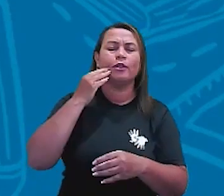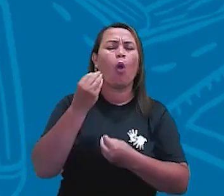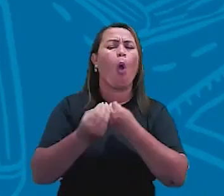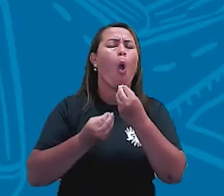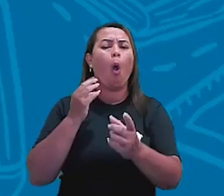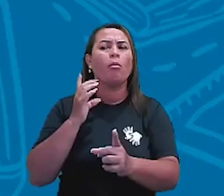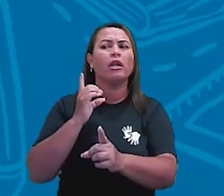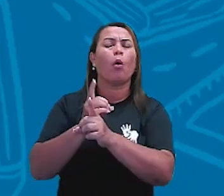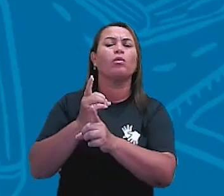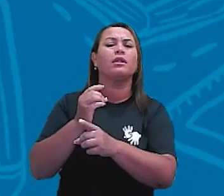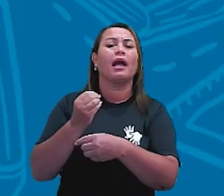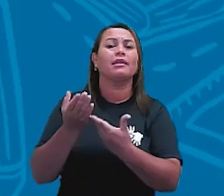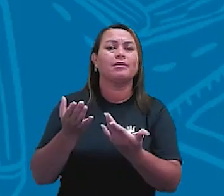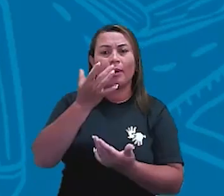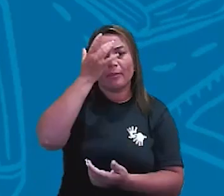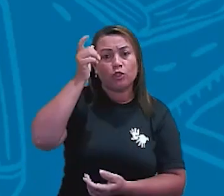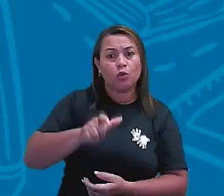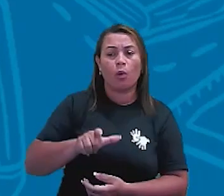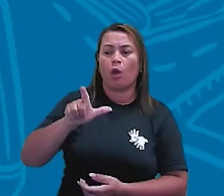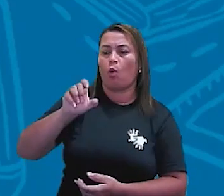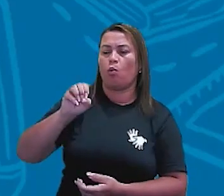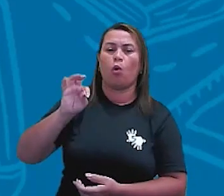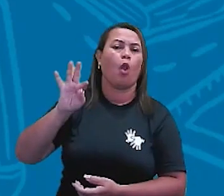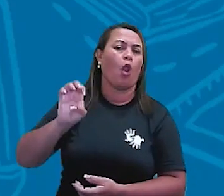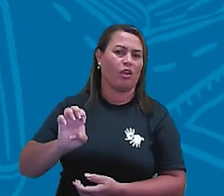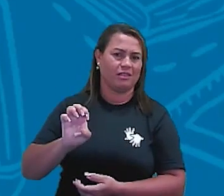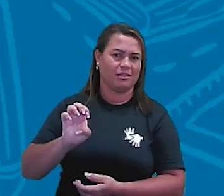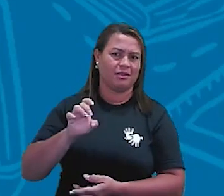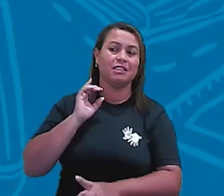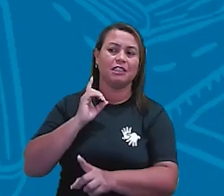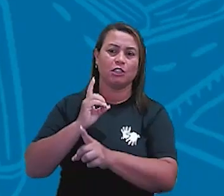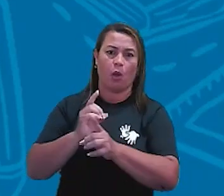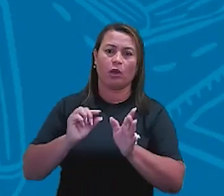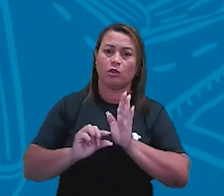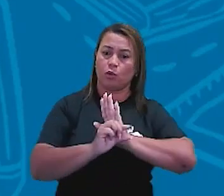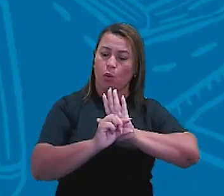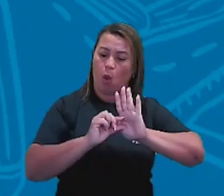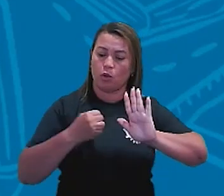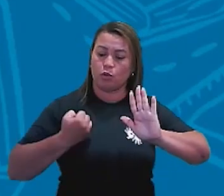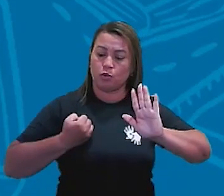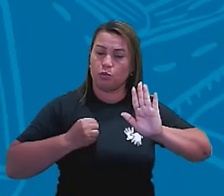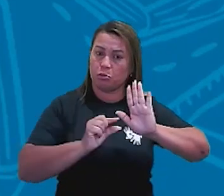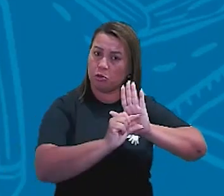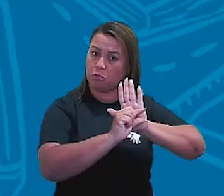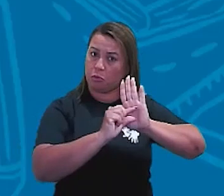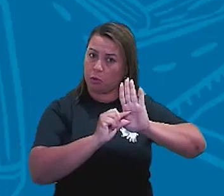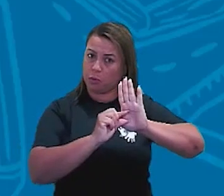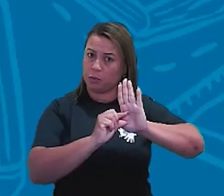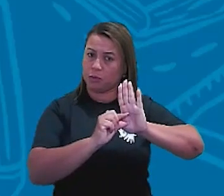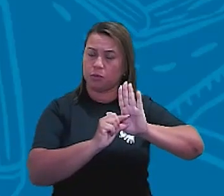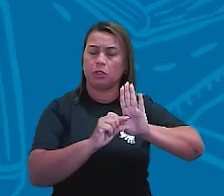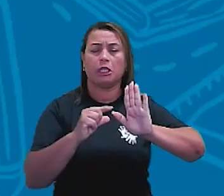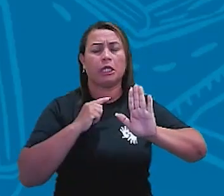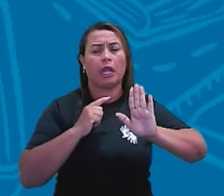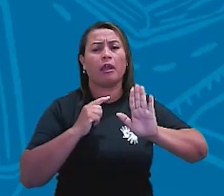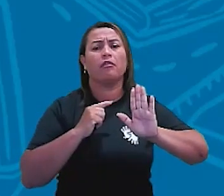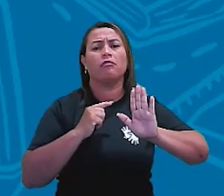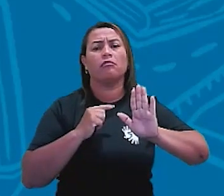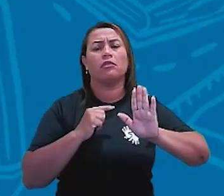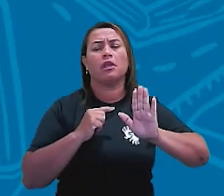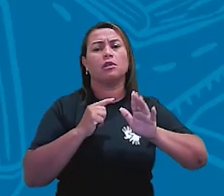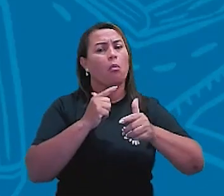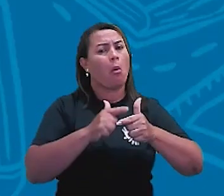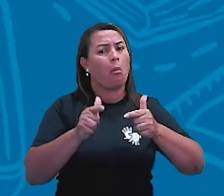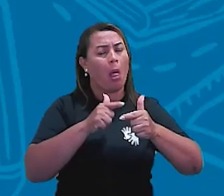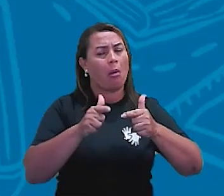é identificado para o consumidor? Através do lote, Então, eles informam o lote do produto, que sofreu esse